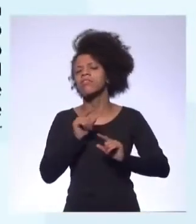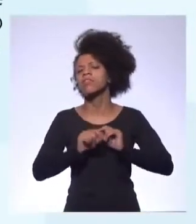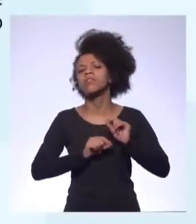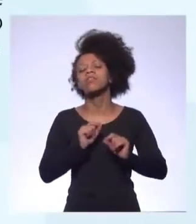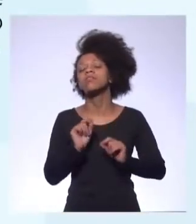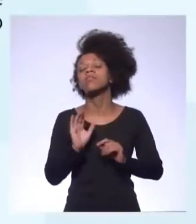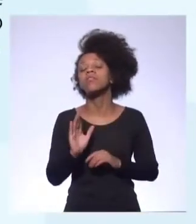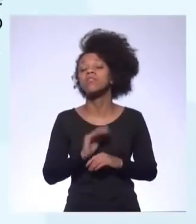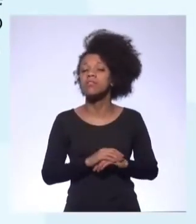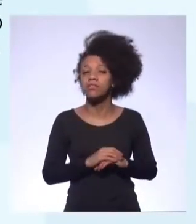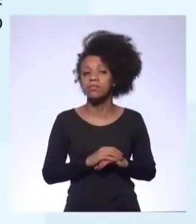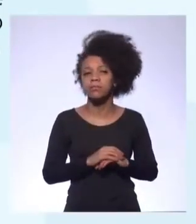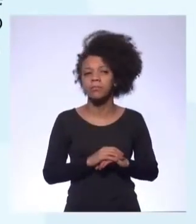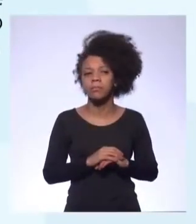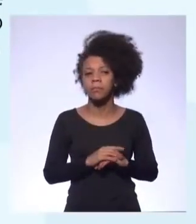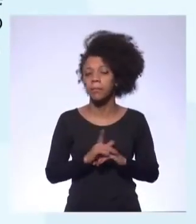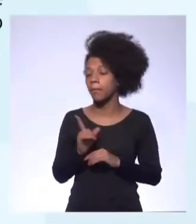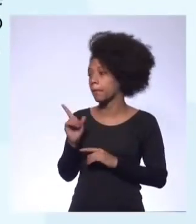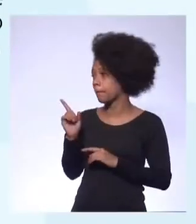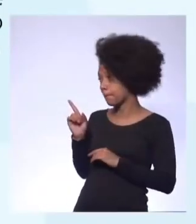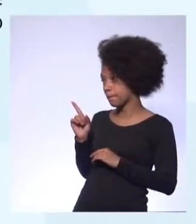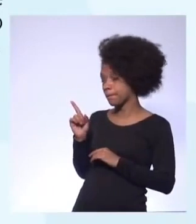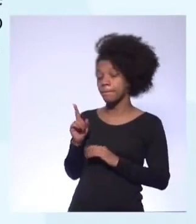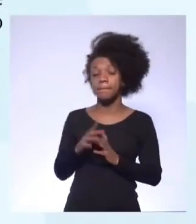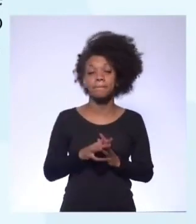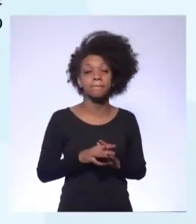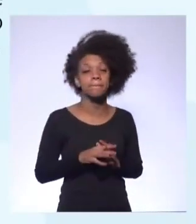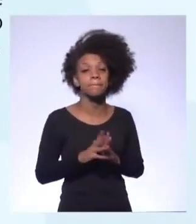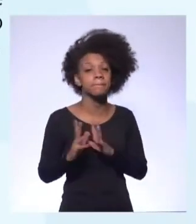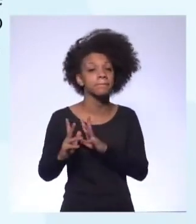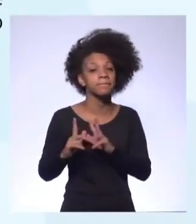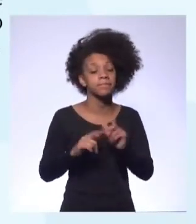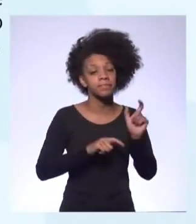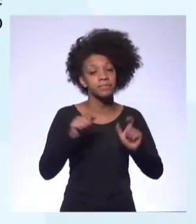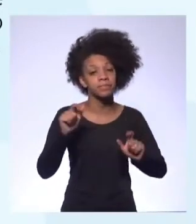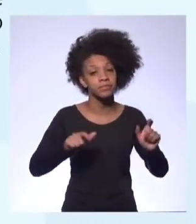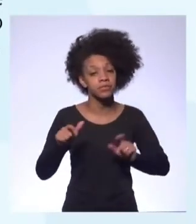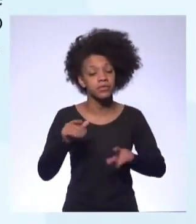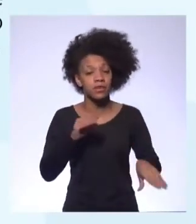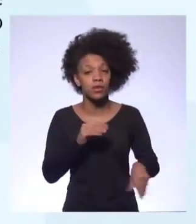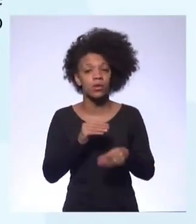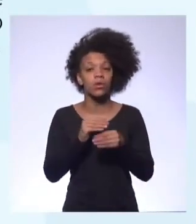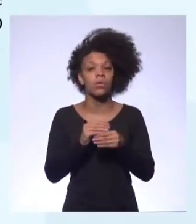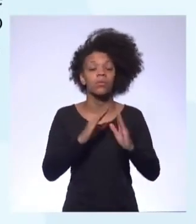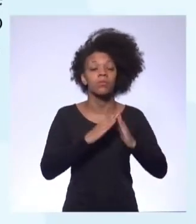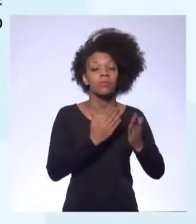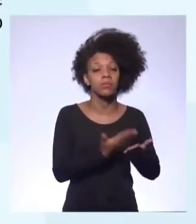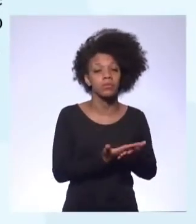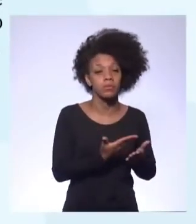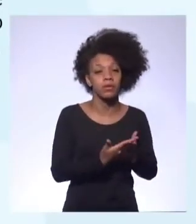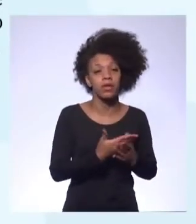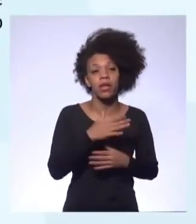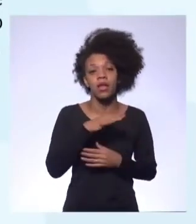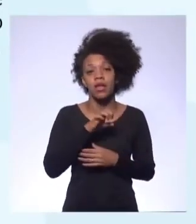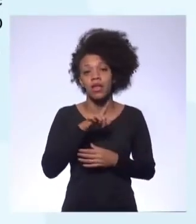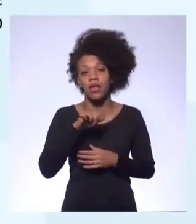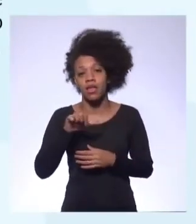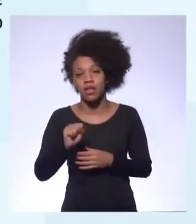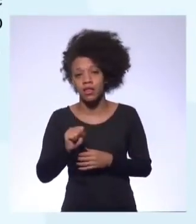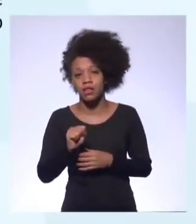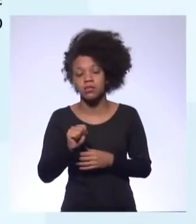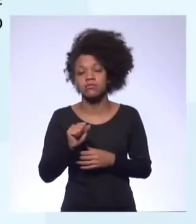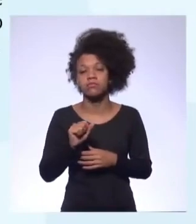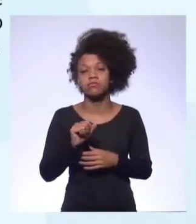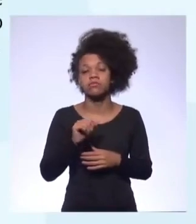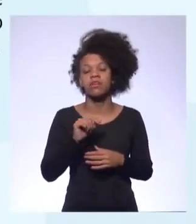último, Mônica. Ó. É, todas as pessoas que compõem os segmentos escolares para que elas tomem conhecimento.